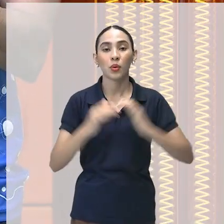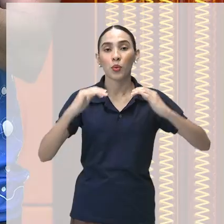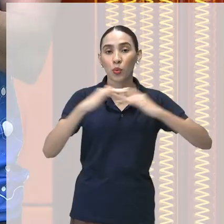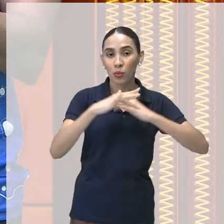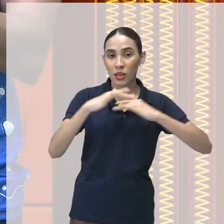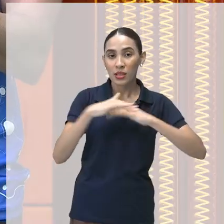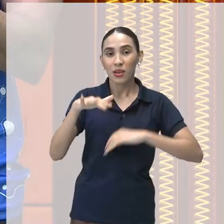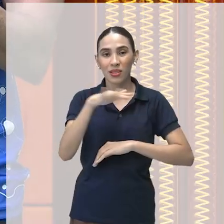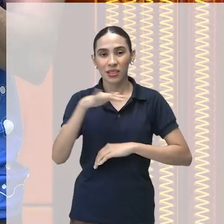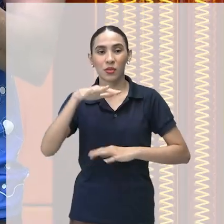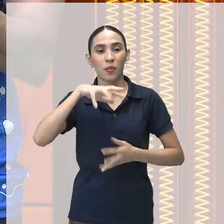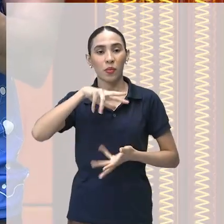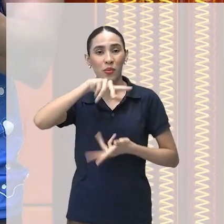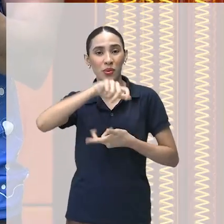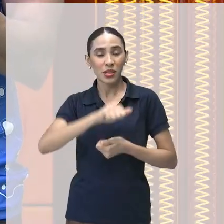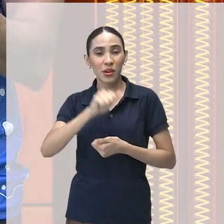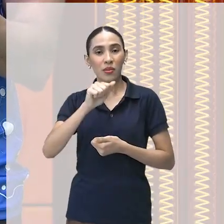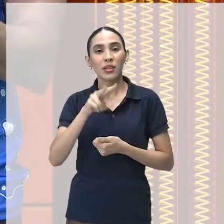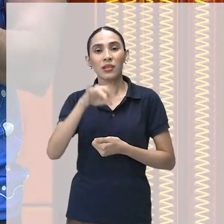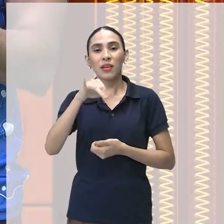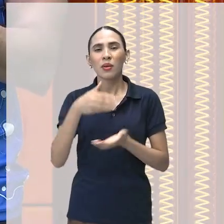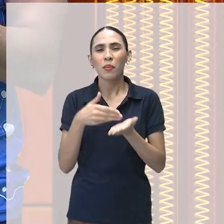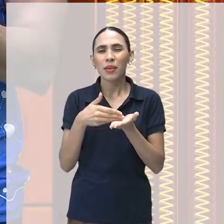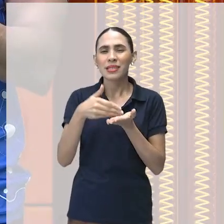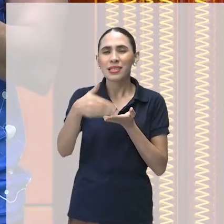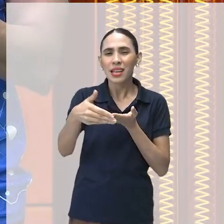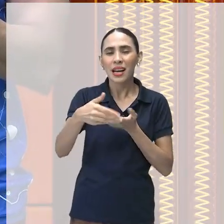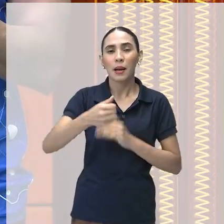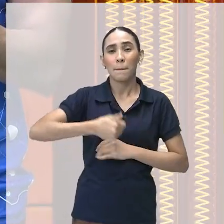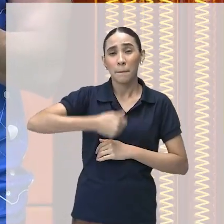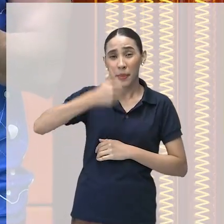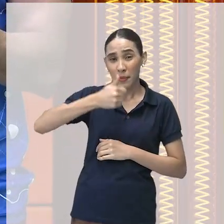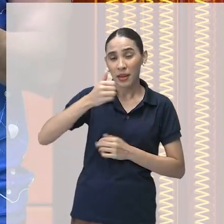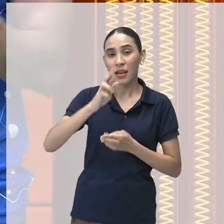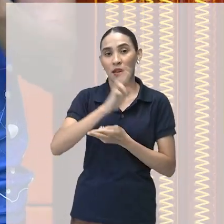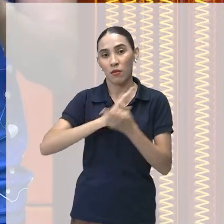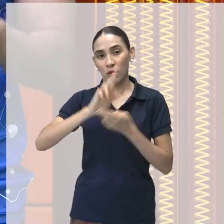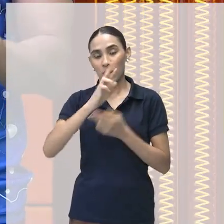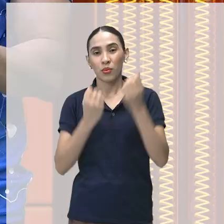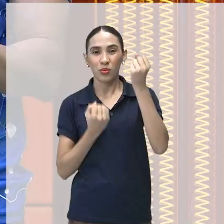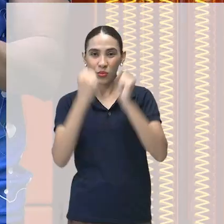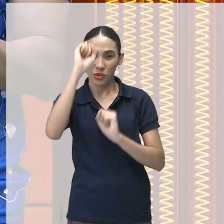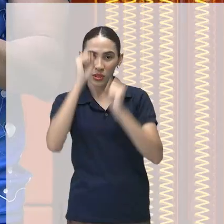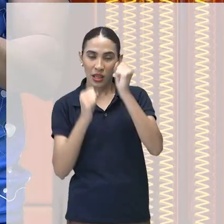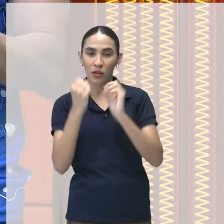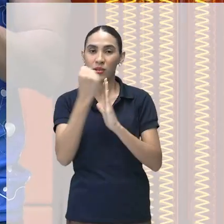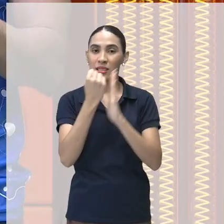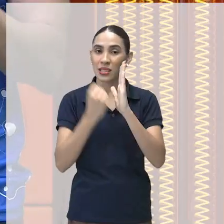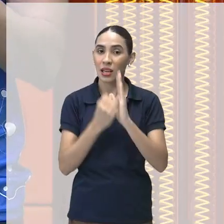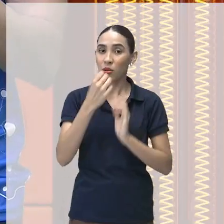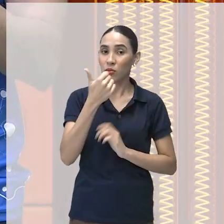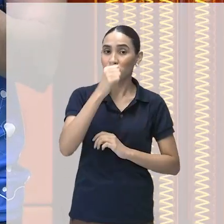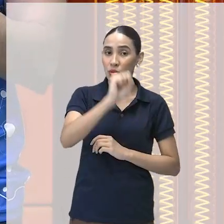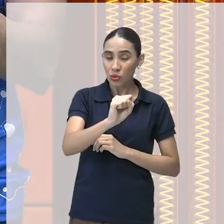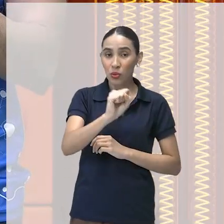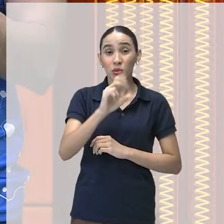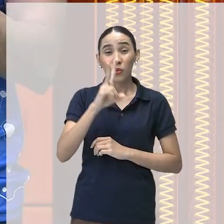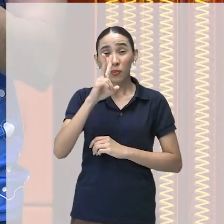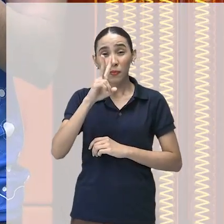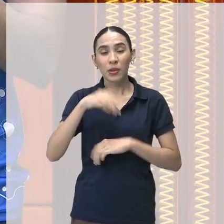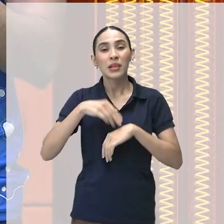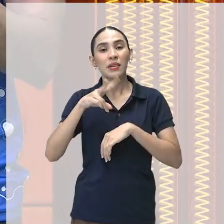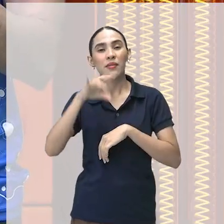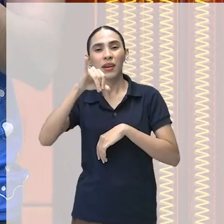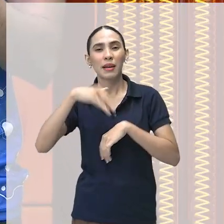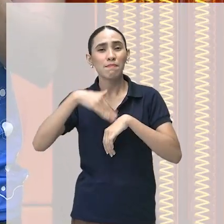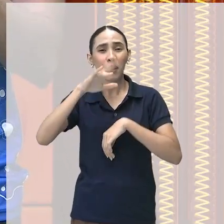urbanização do espaço mundial, que começa lá na primeira Revolução Industrial, no século XVIII, e se intensifica